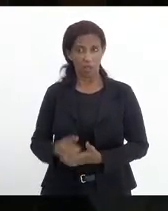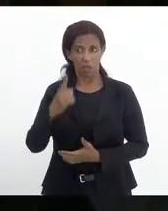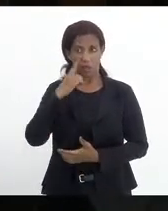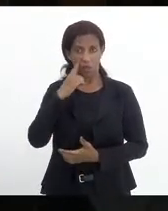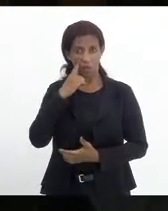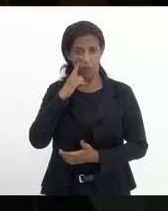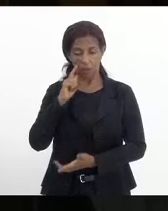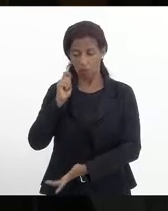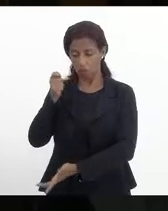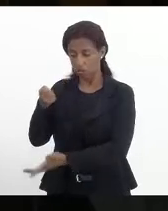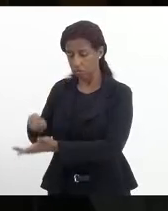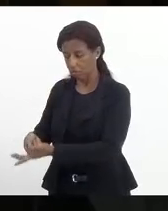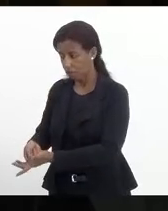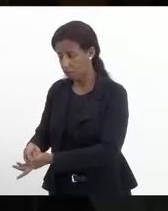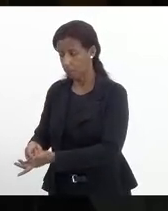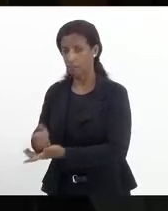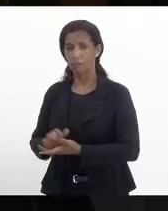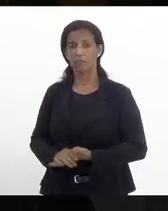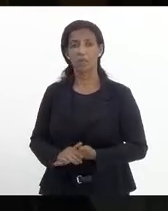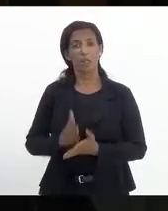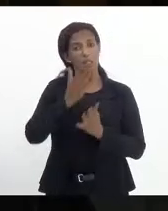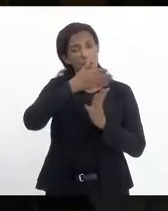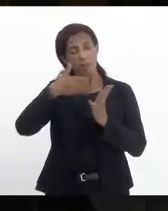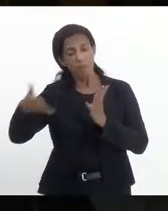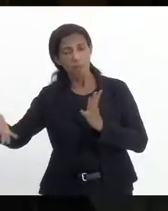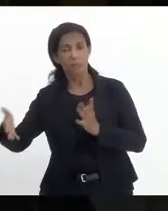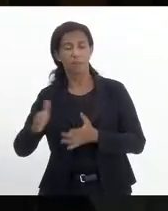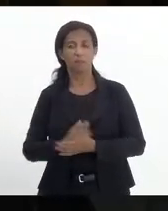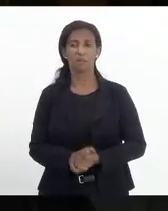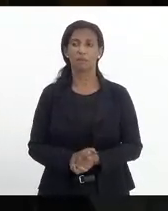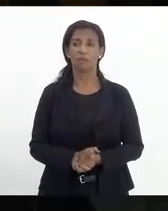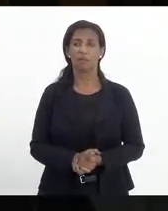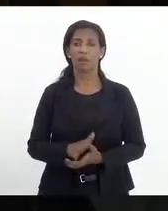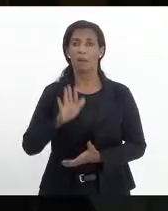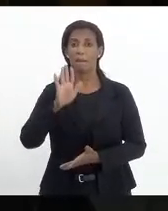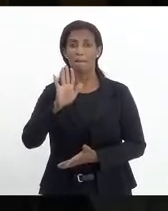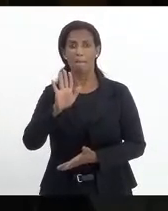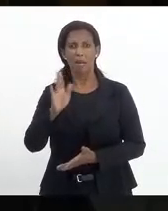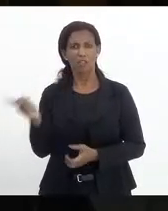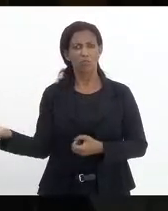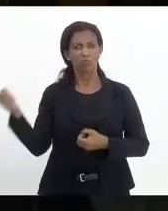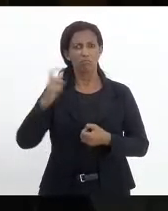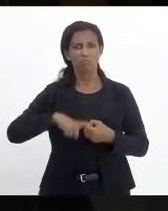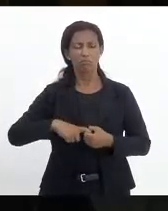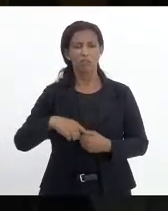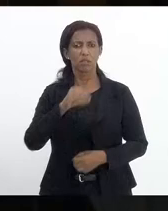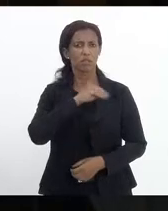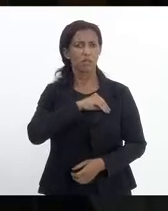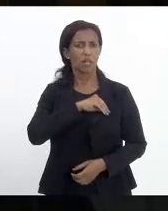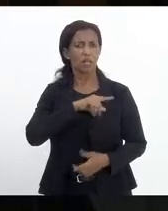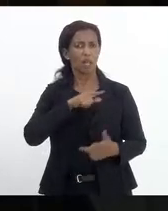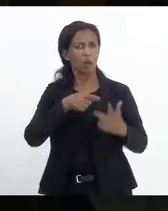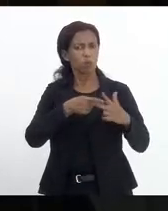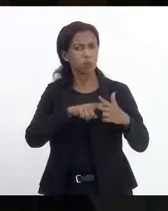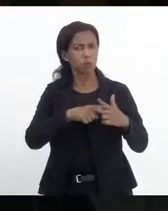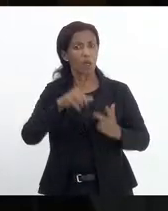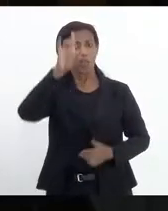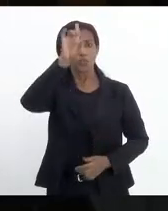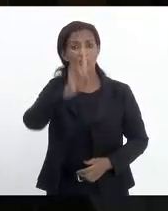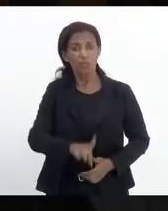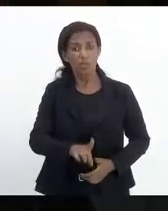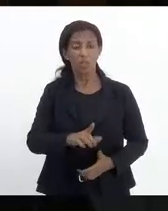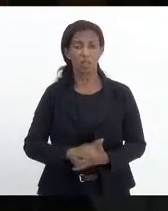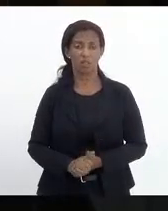tamanho desse pagamento que se parcele mas reposição salarial é um